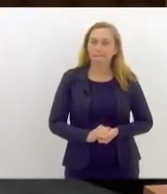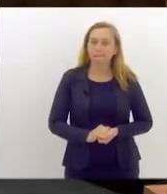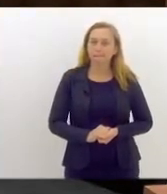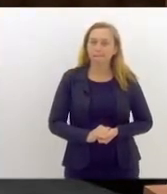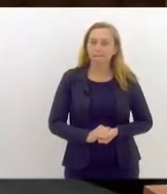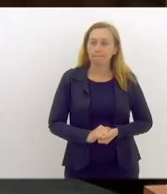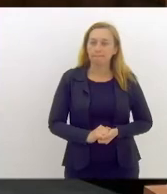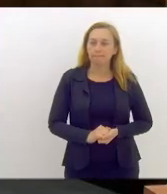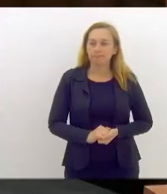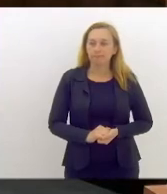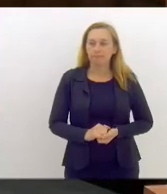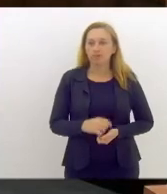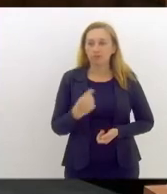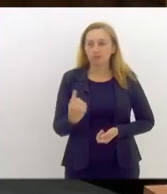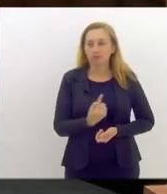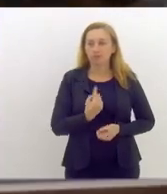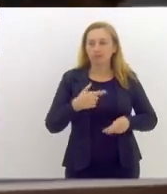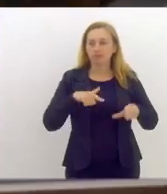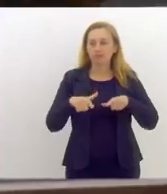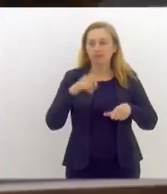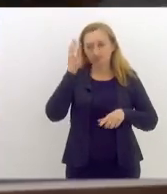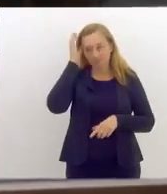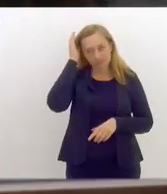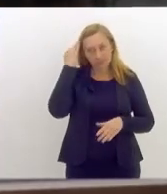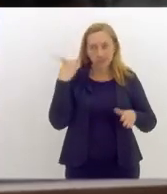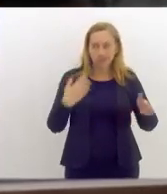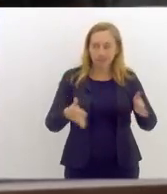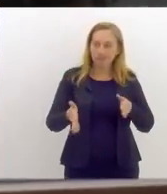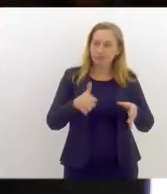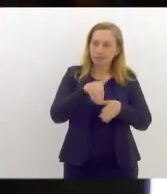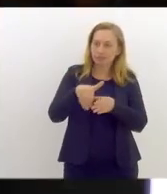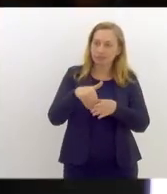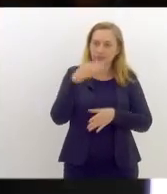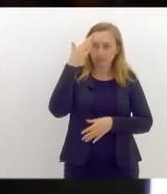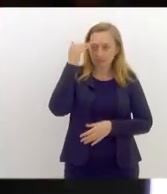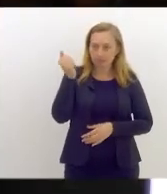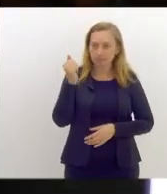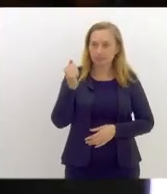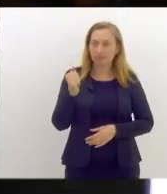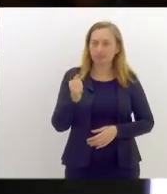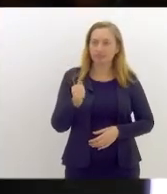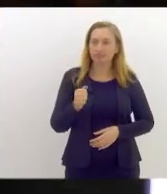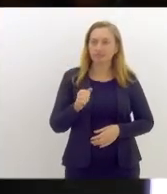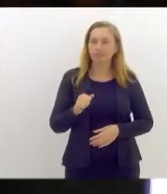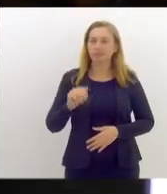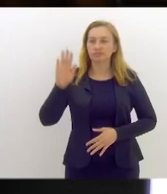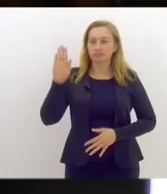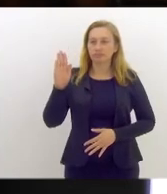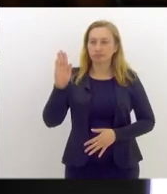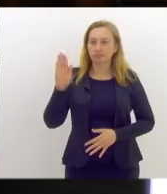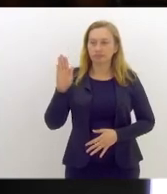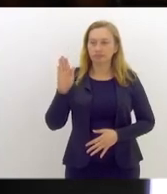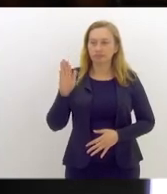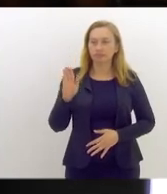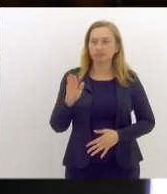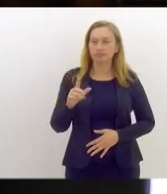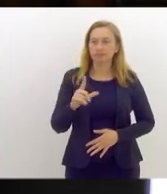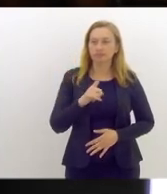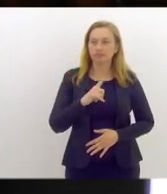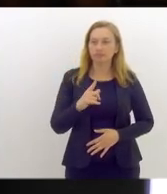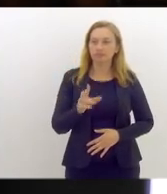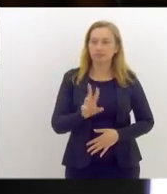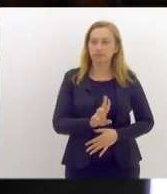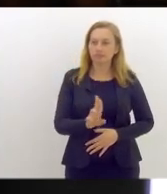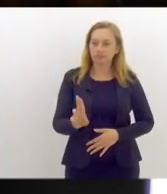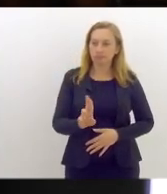a gente a gente que trabalha no eleitoral a gente sabe que o candidato Conde se candidata ele adota um nome da